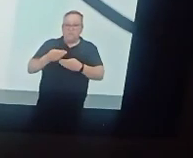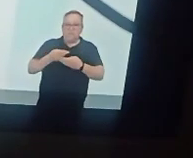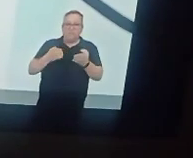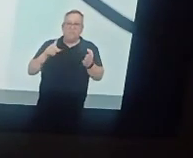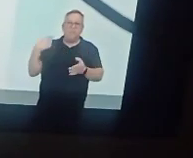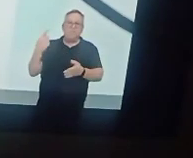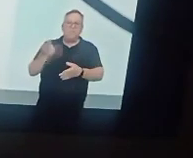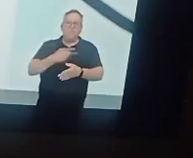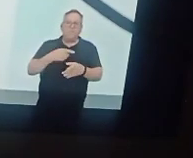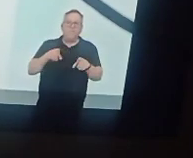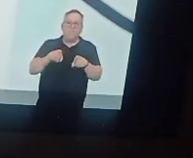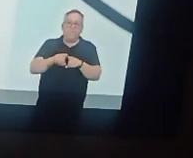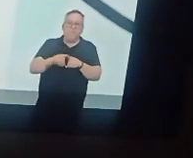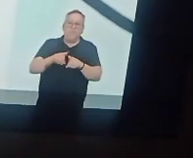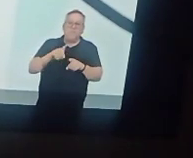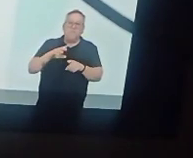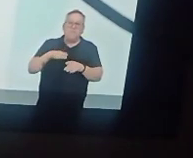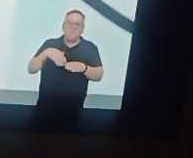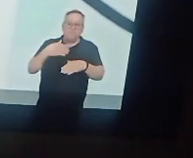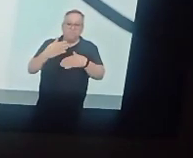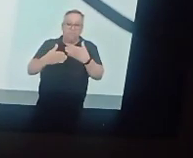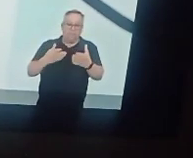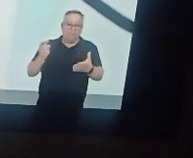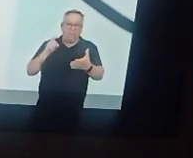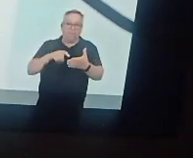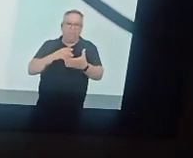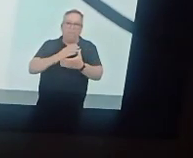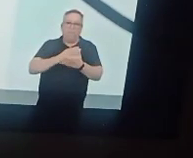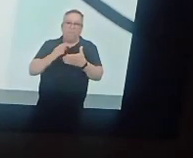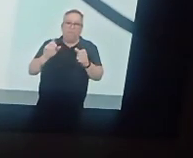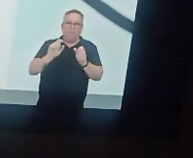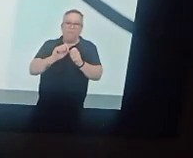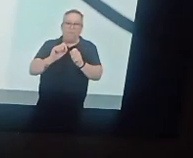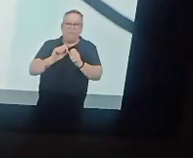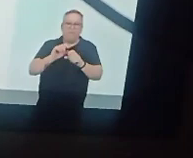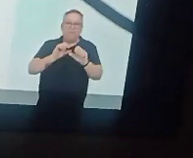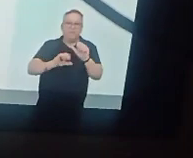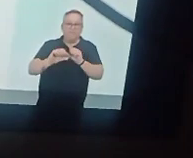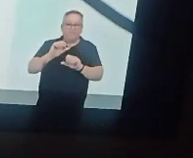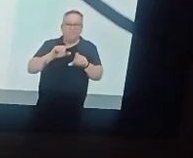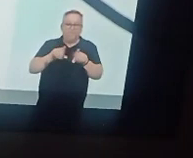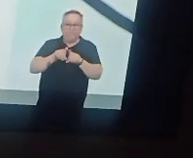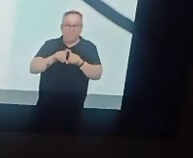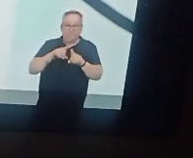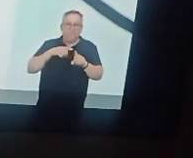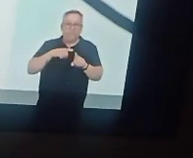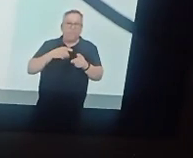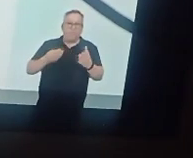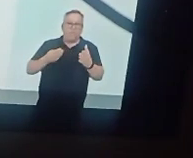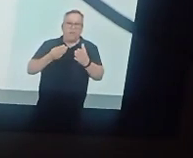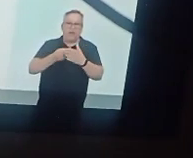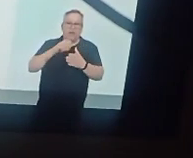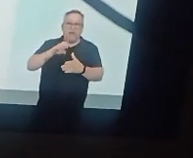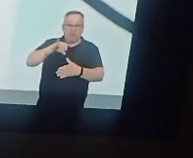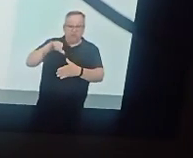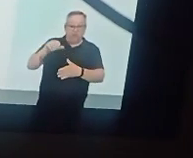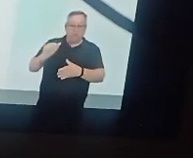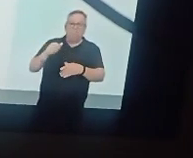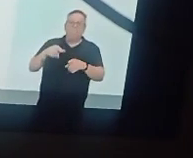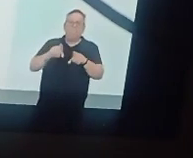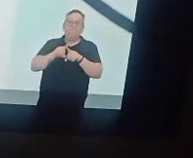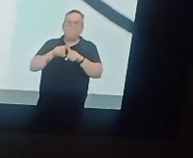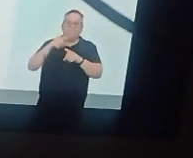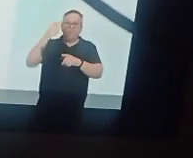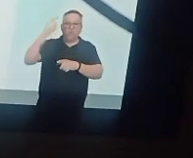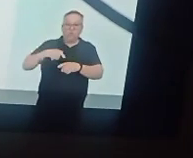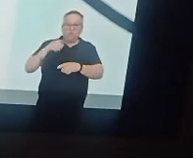para a gente lá durante a atribuição inicial, fizeram uma retificação também durante a atribuição do EJA. Então, o perfil